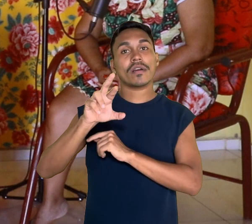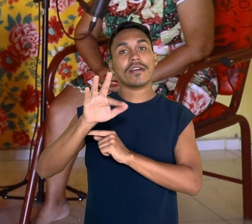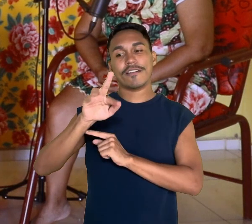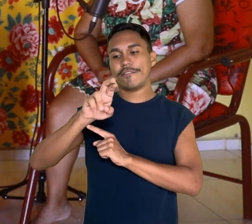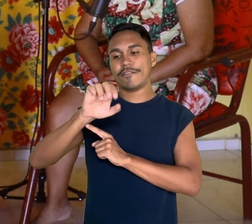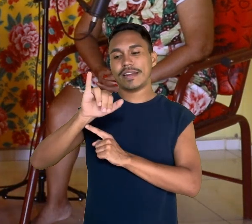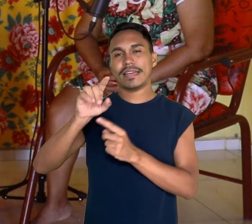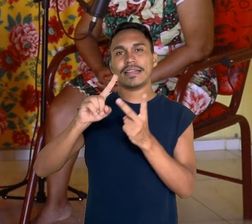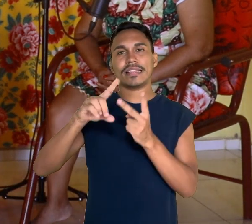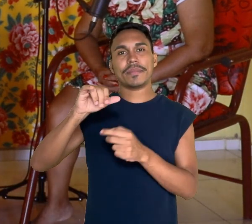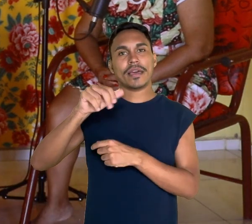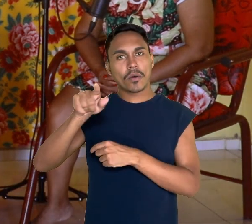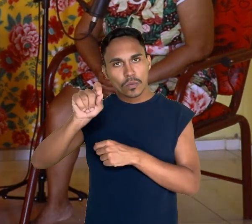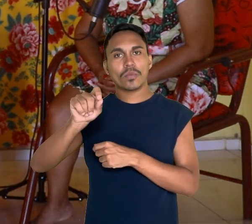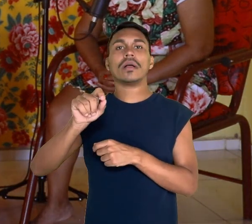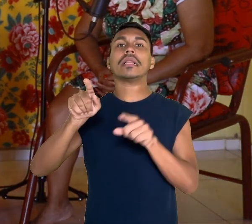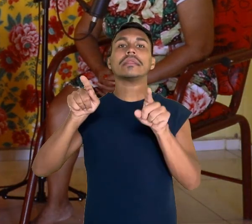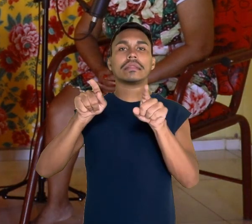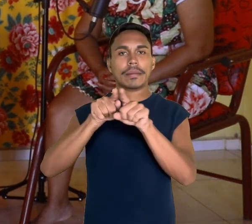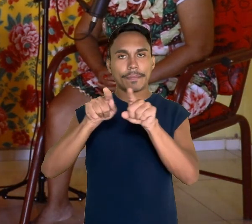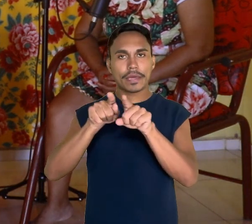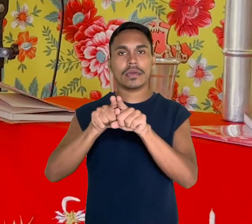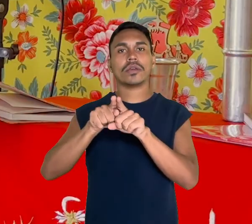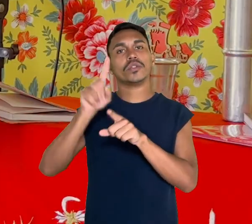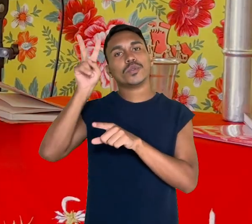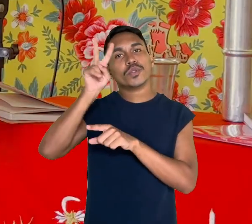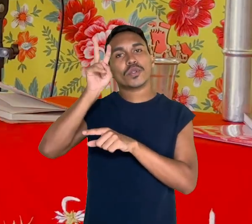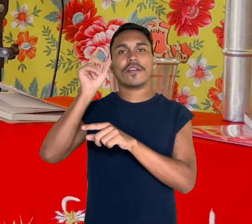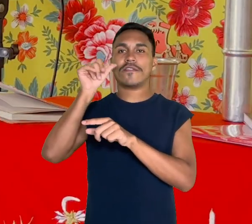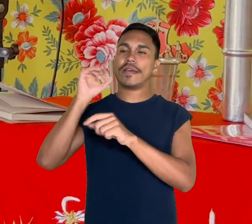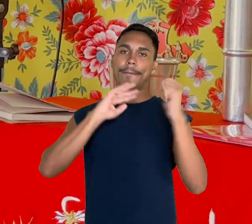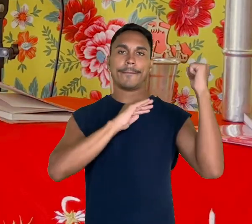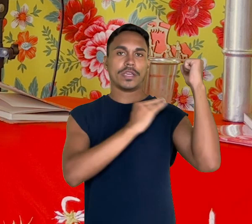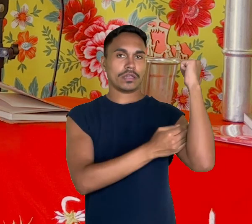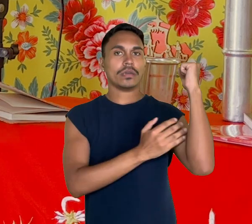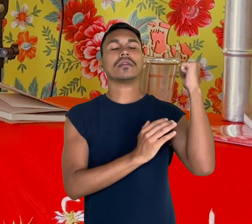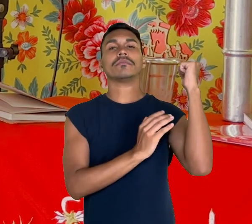ele também fala sobre empoderamento feminino, cultura popular tradicional e desenvolvimento sustentável. Assim,